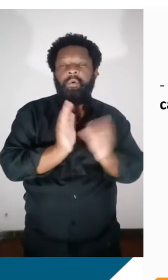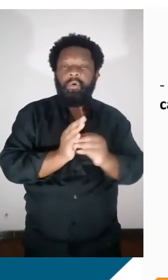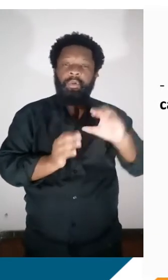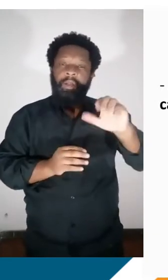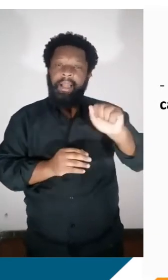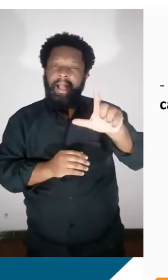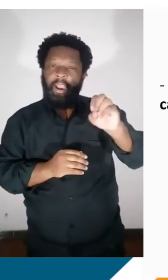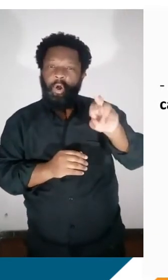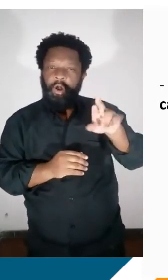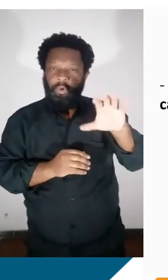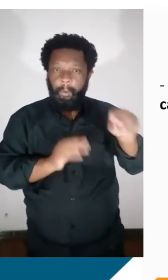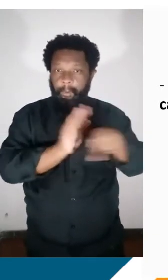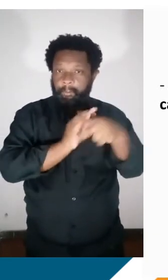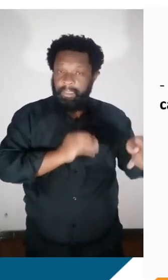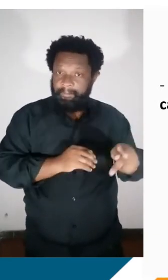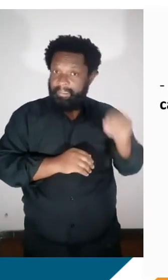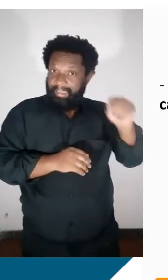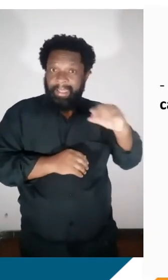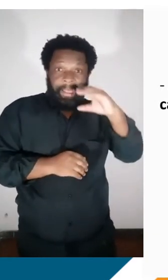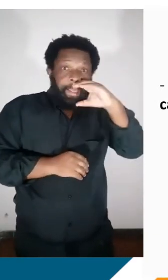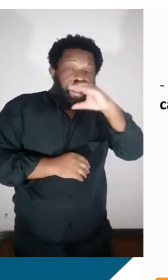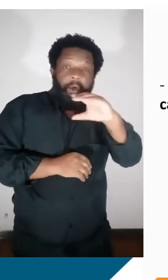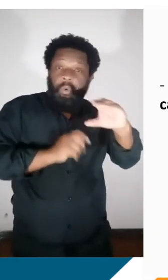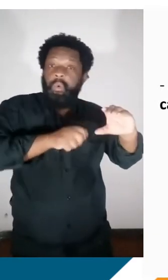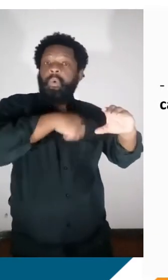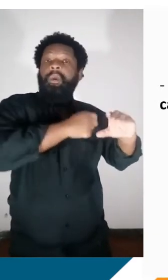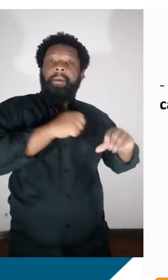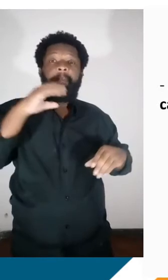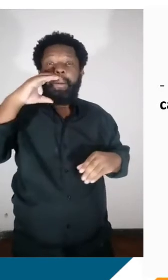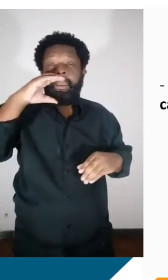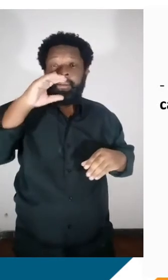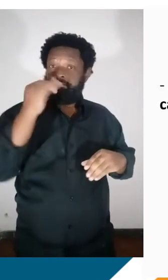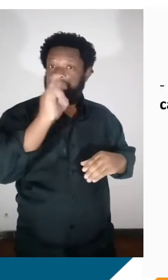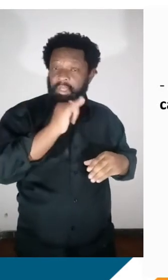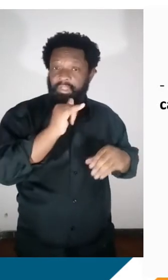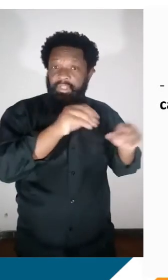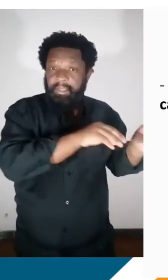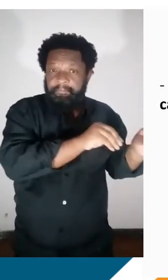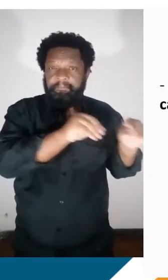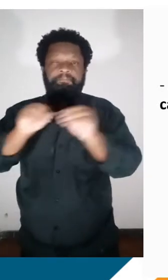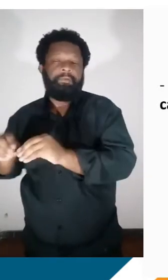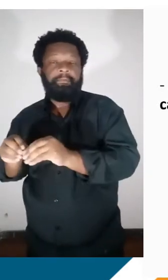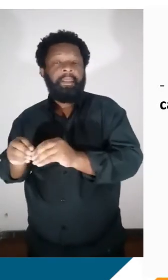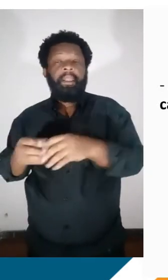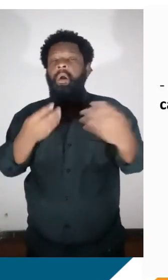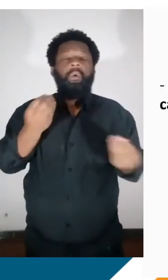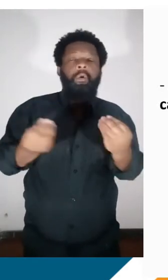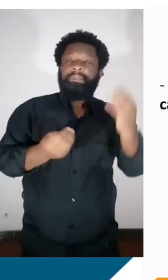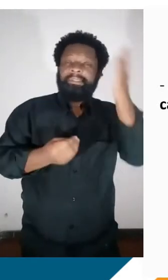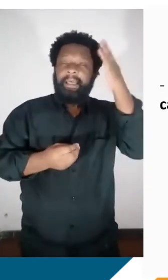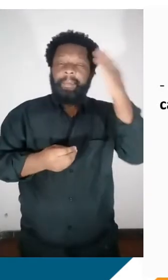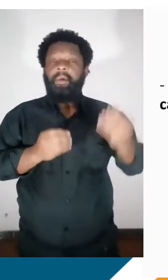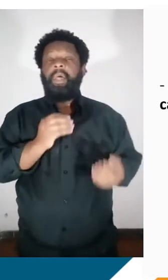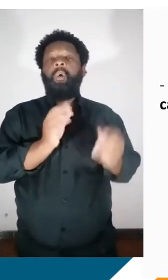a gente tem que lembrar que o calor é somente uma forma de energia em trânsito. Então, para a gente descrever qual é o